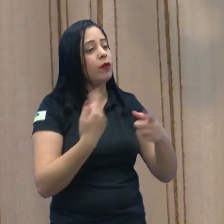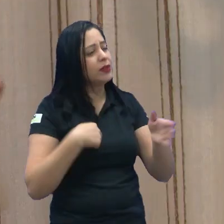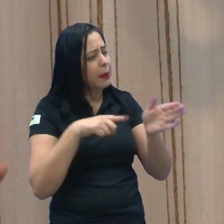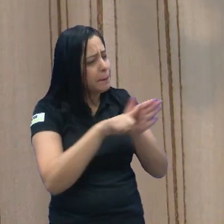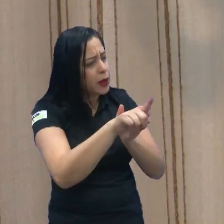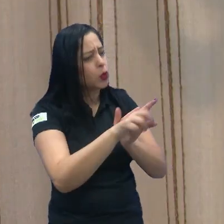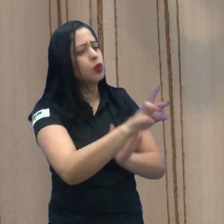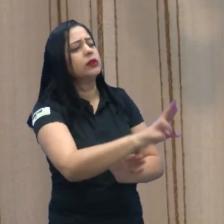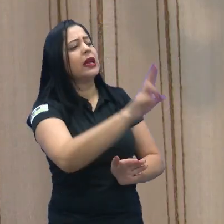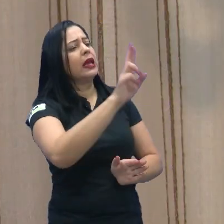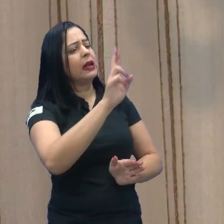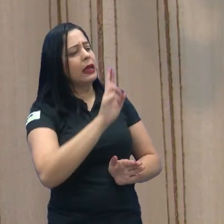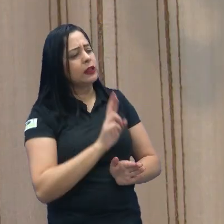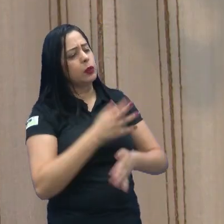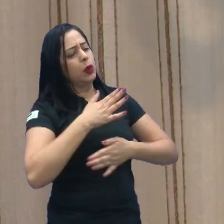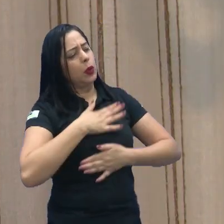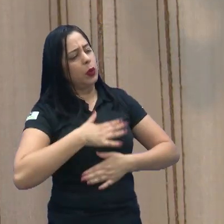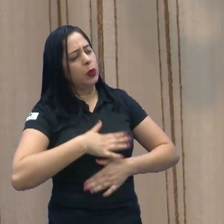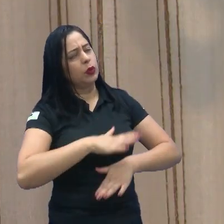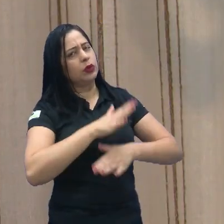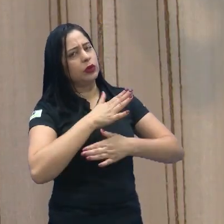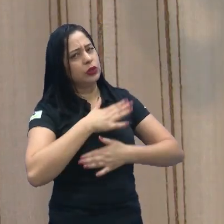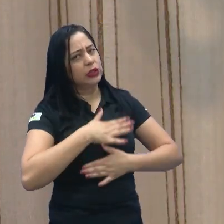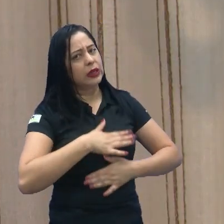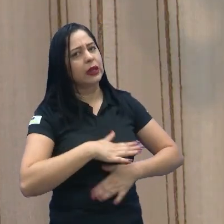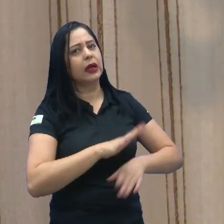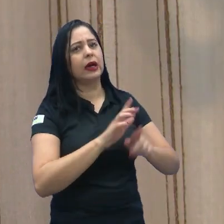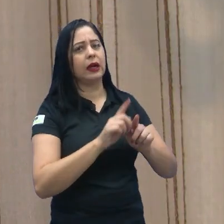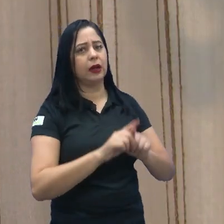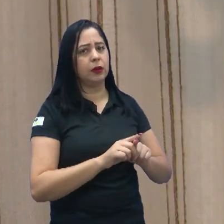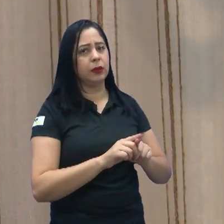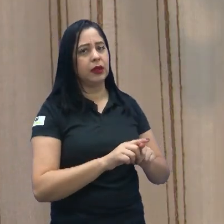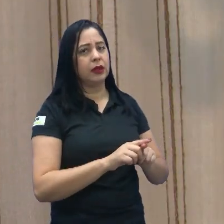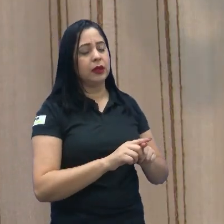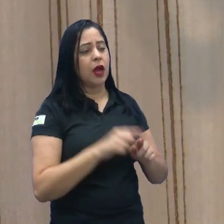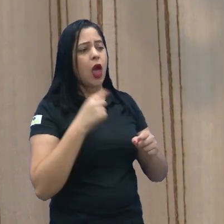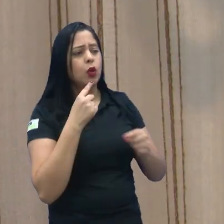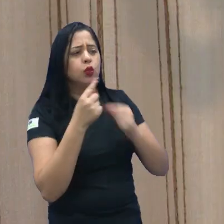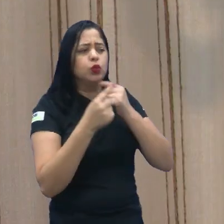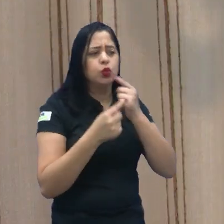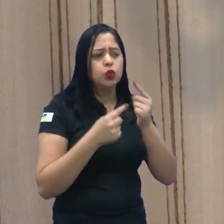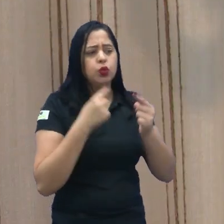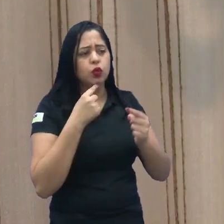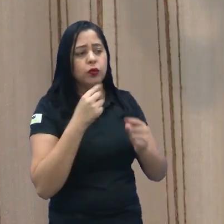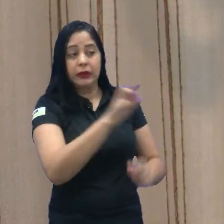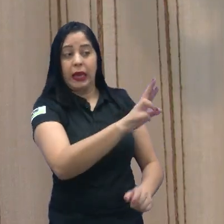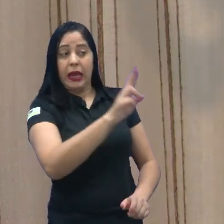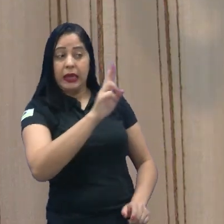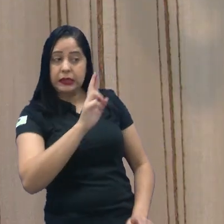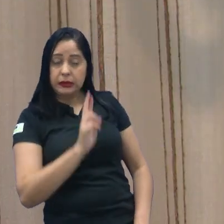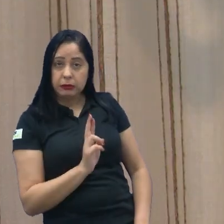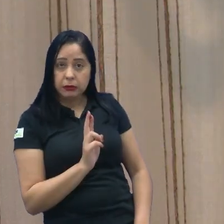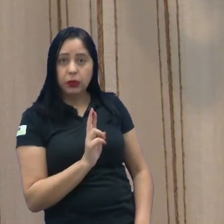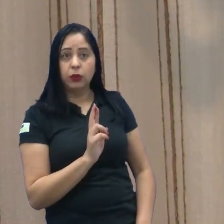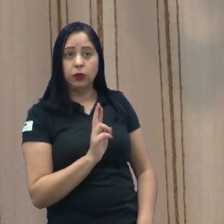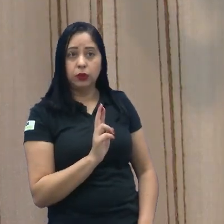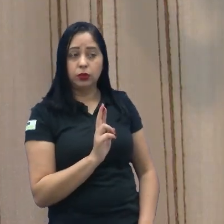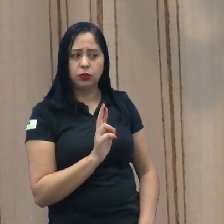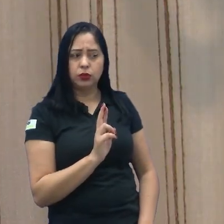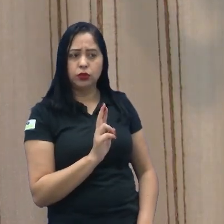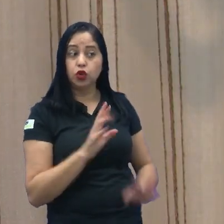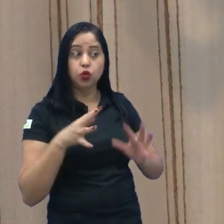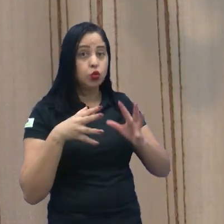responde com tranquilidade, ele responde as suas dúvidas, não deixa você sair do consultório sem dúvida